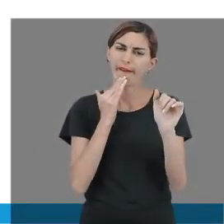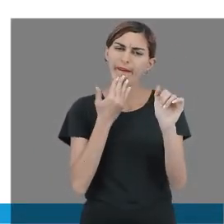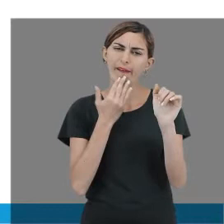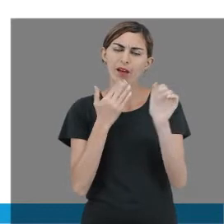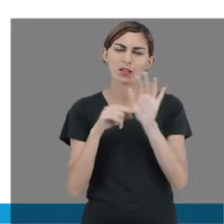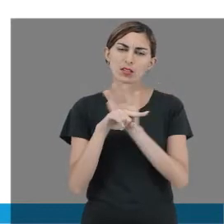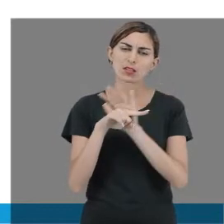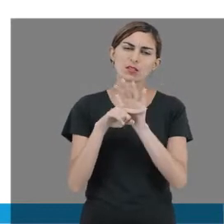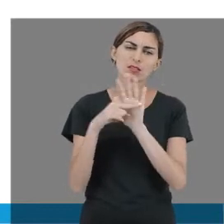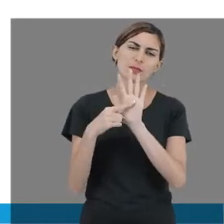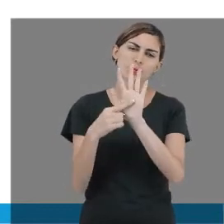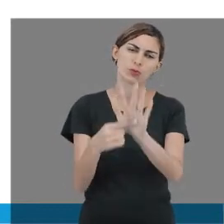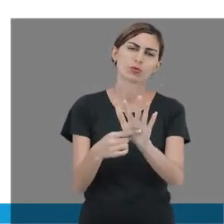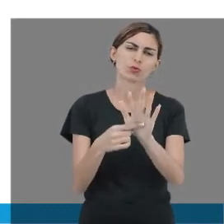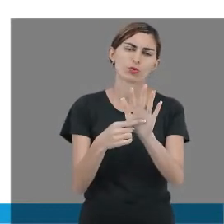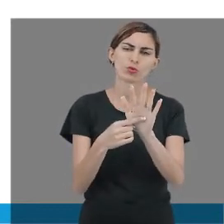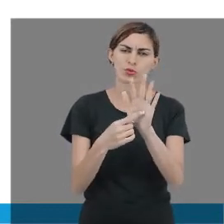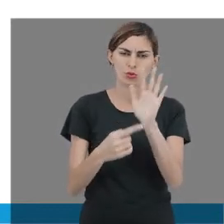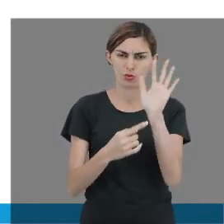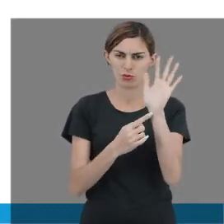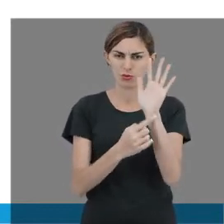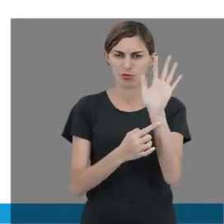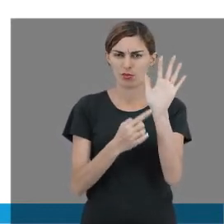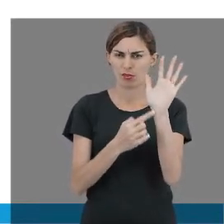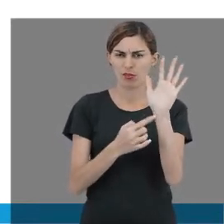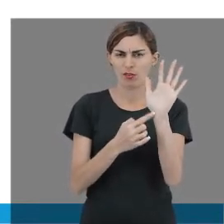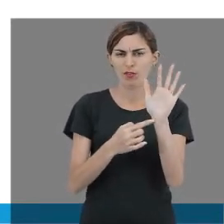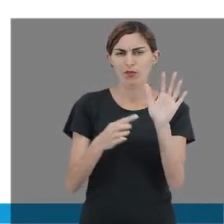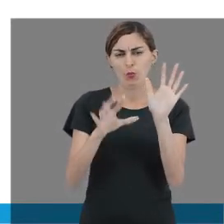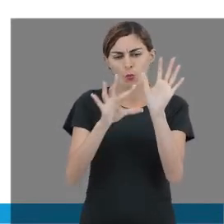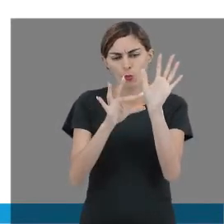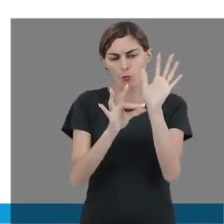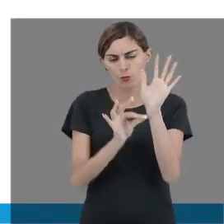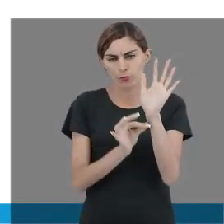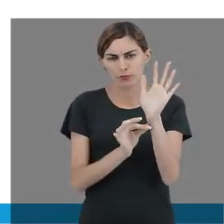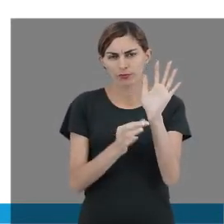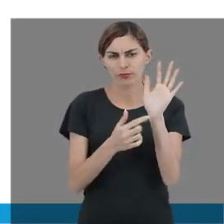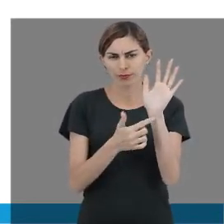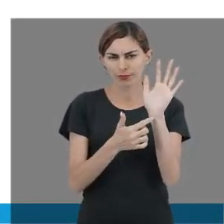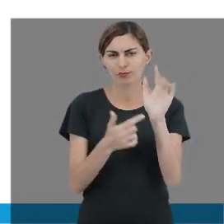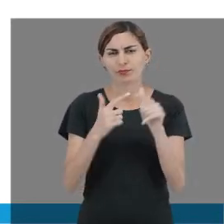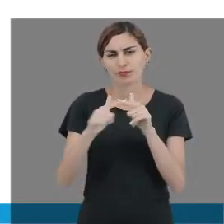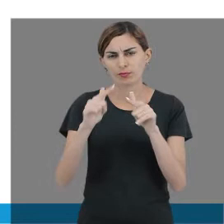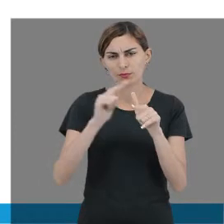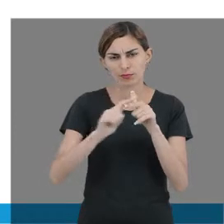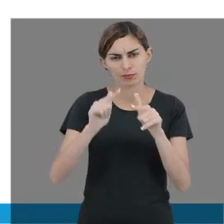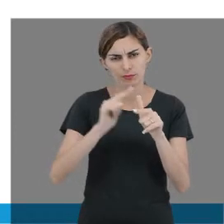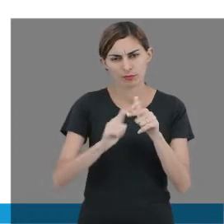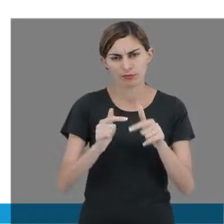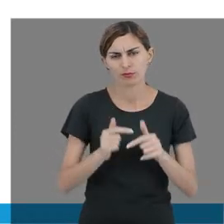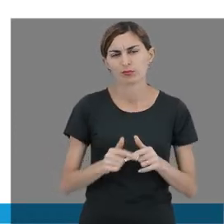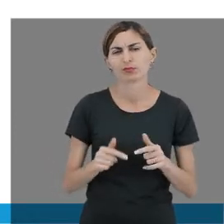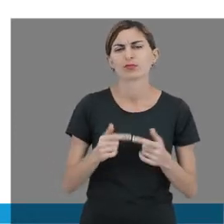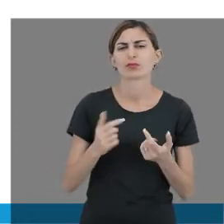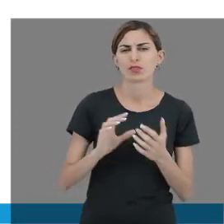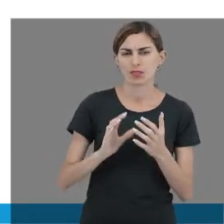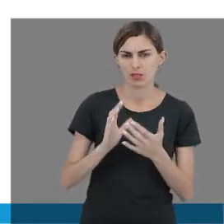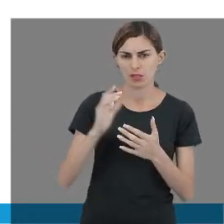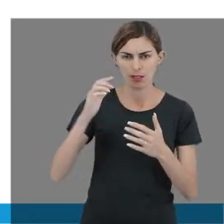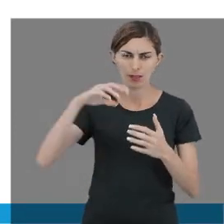pela eletromiografia e ressonância que mostrava um afilamento na medula, mostrou que existe também uma malformação em alguns casos da